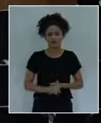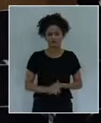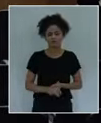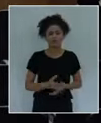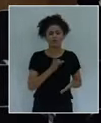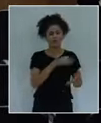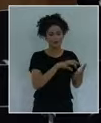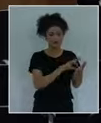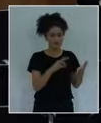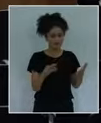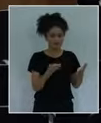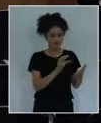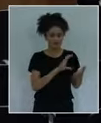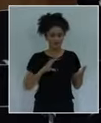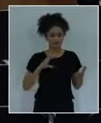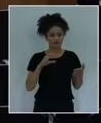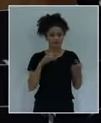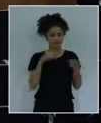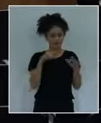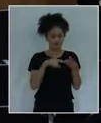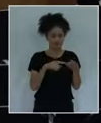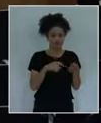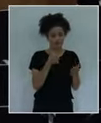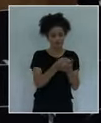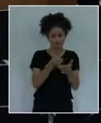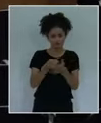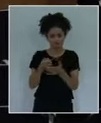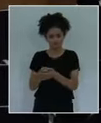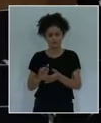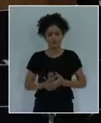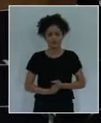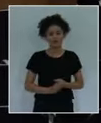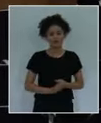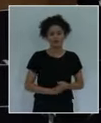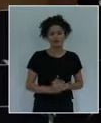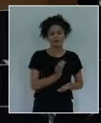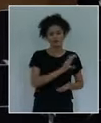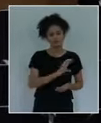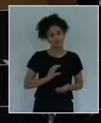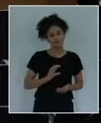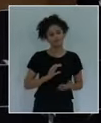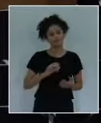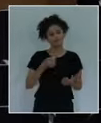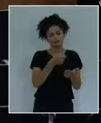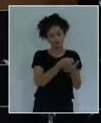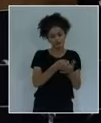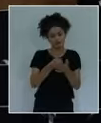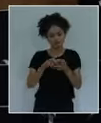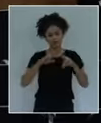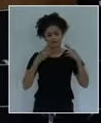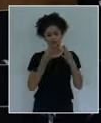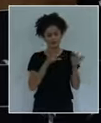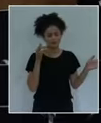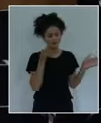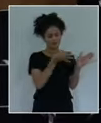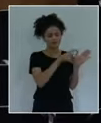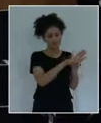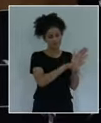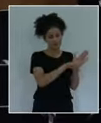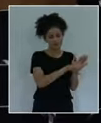Parecer da Comissão de Orçamento e Tomada de Contas sobre o mesmo projeto de lei. A Comissão de Orçamento e Tomada de Contas, reunida para apreciar o projeto de lei